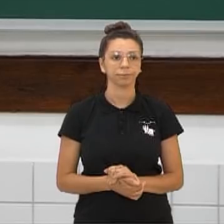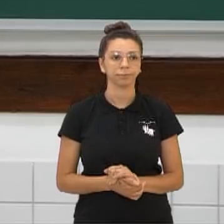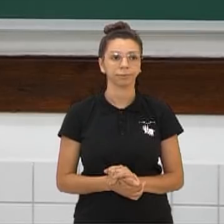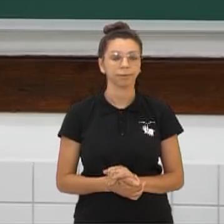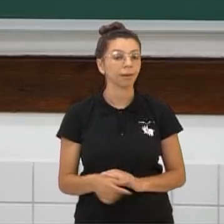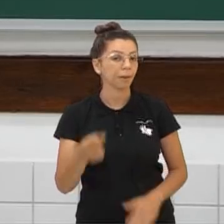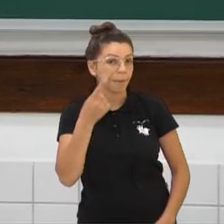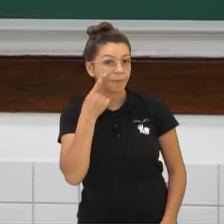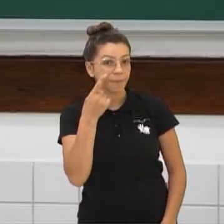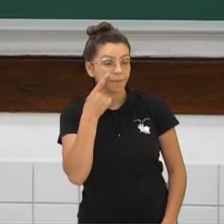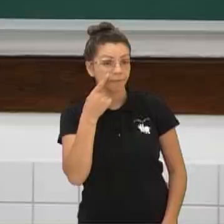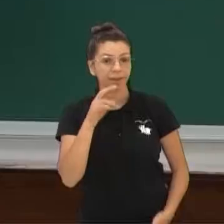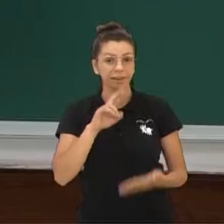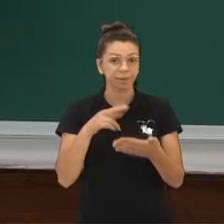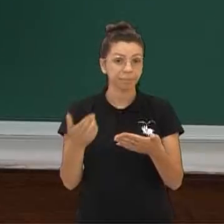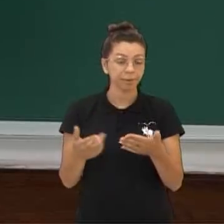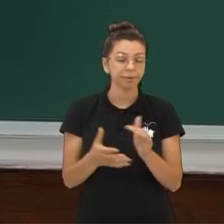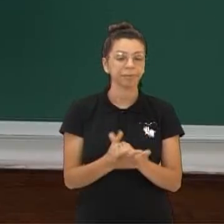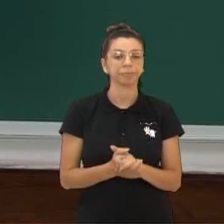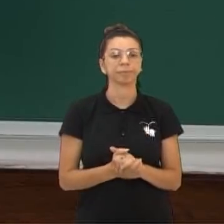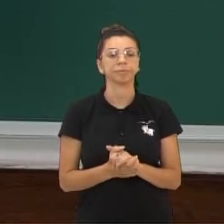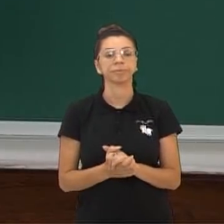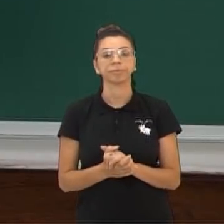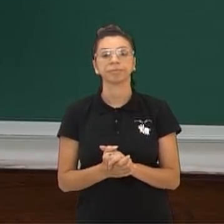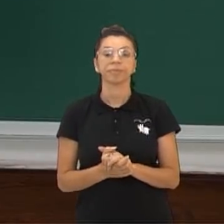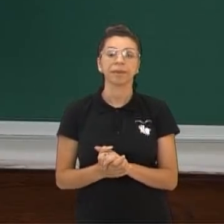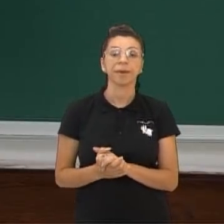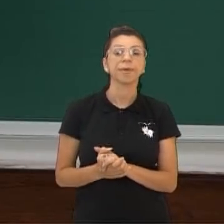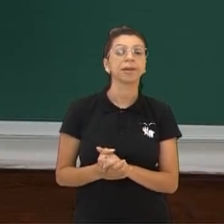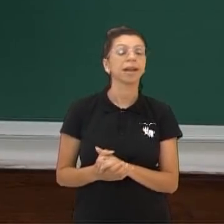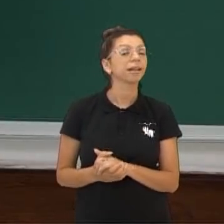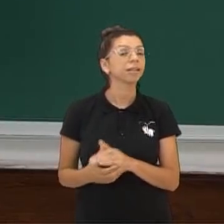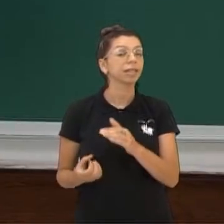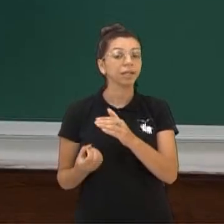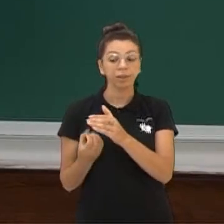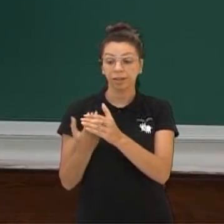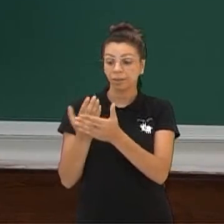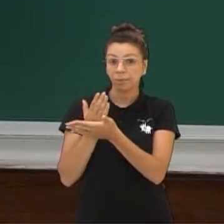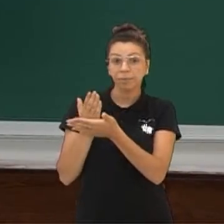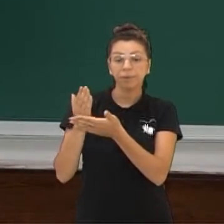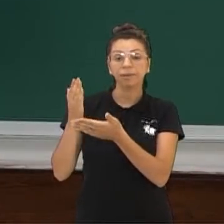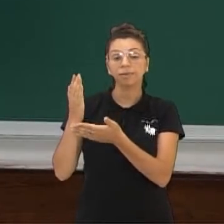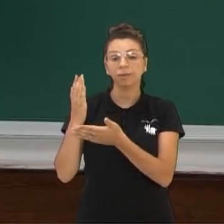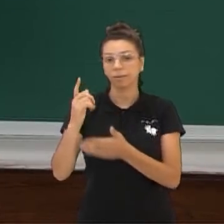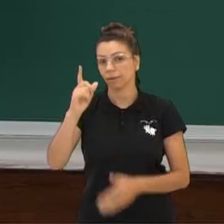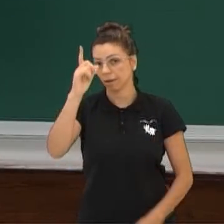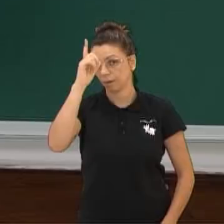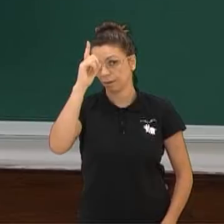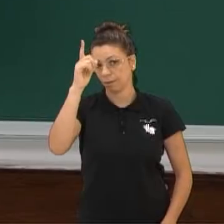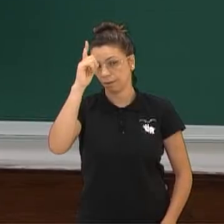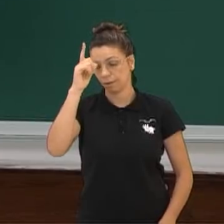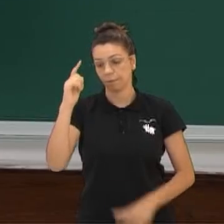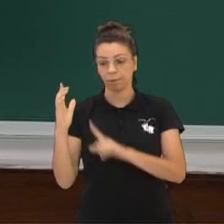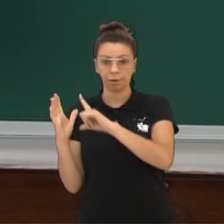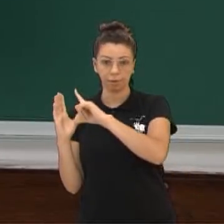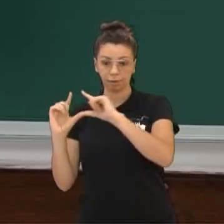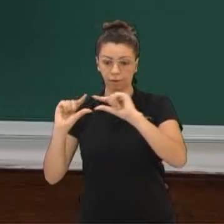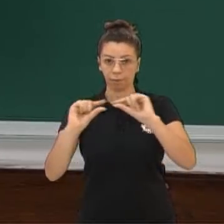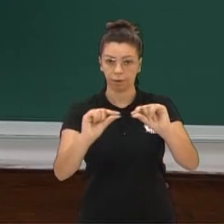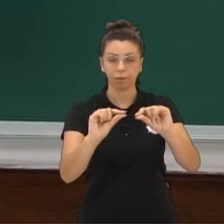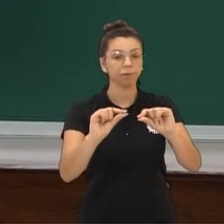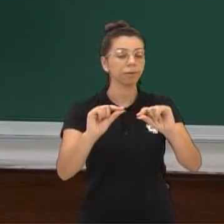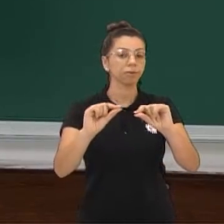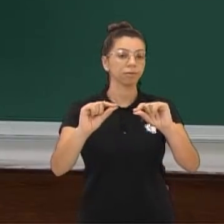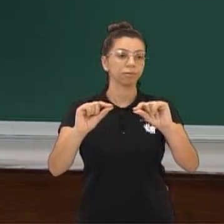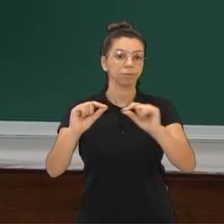Vamos conferir, então? Eles saíram da Alemanha, né? Eles saíram da Alemanha, cruzaram ali, lembra do nosso